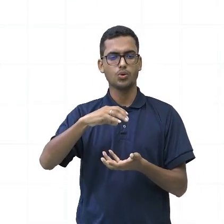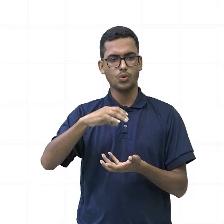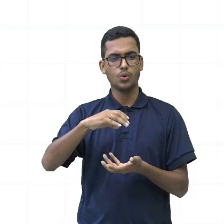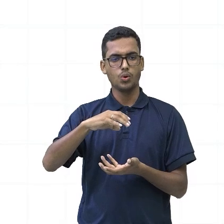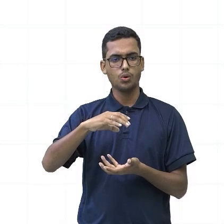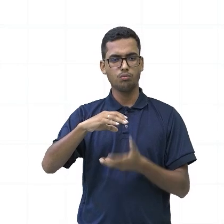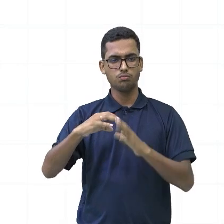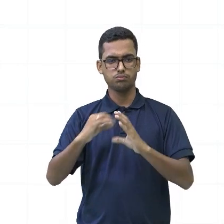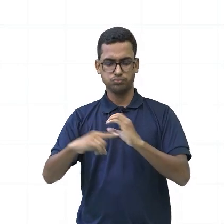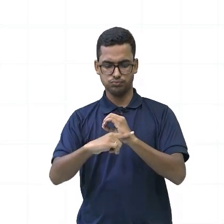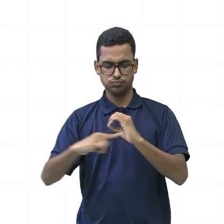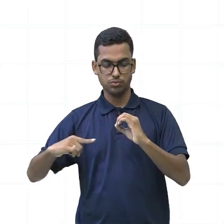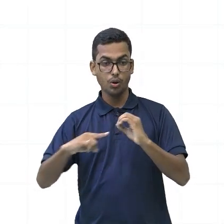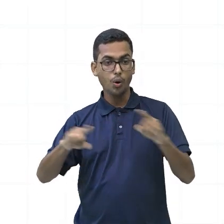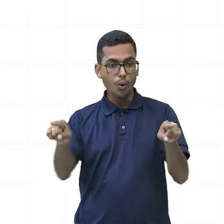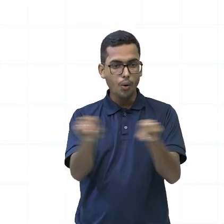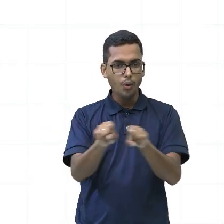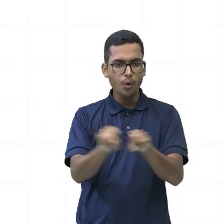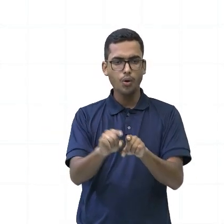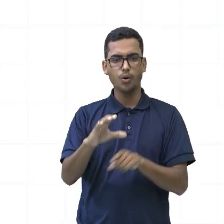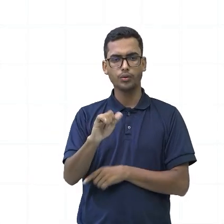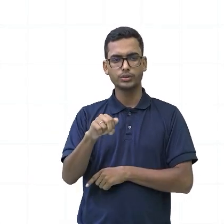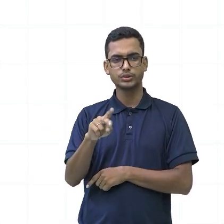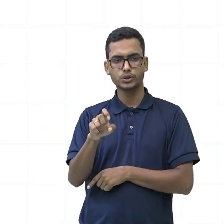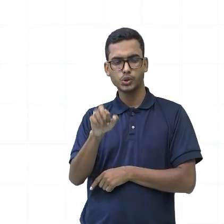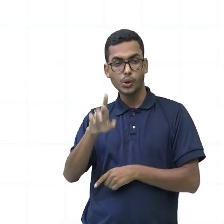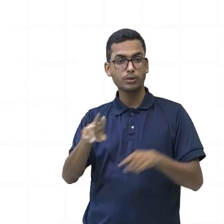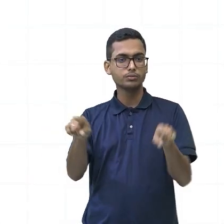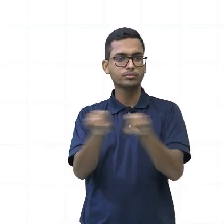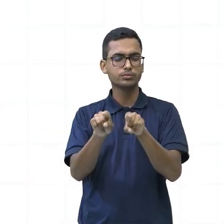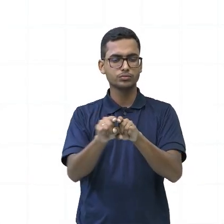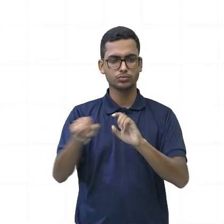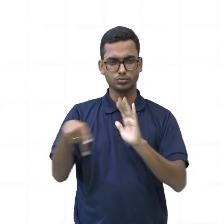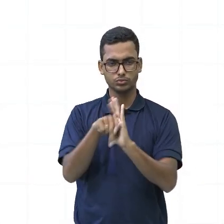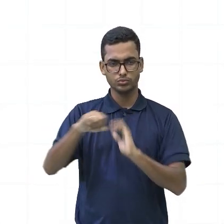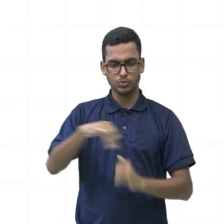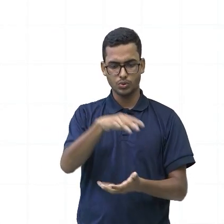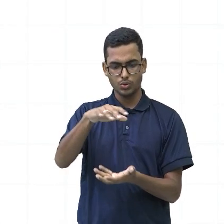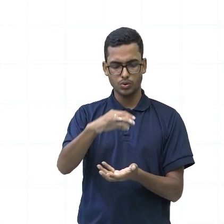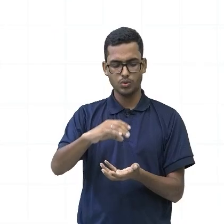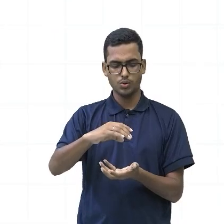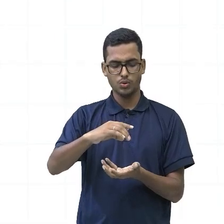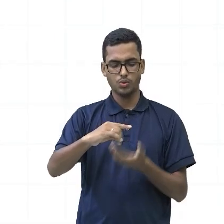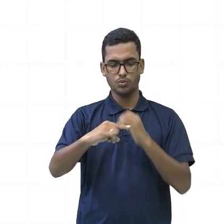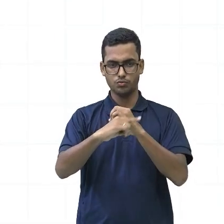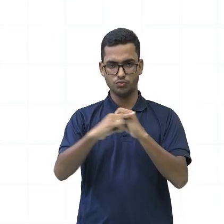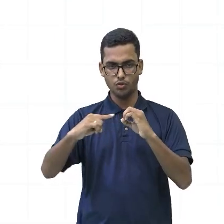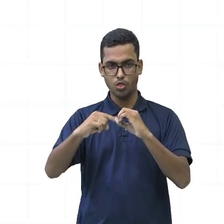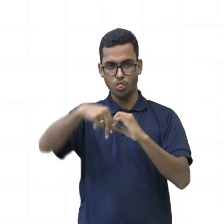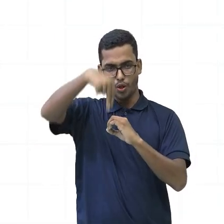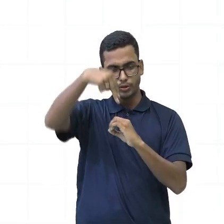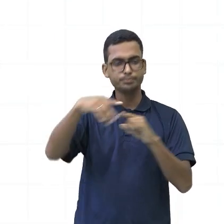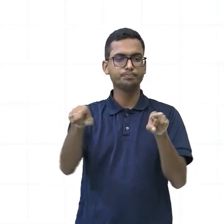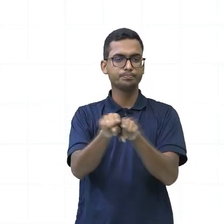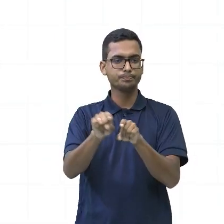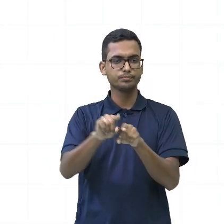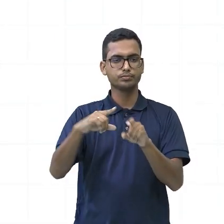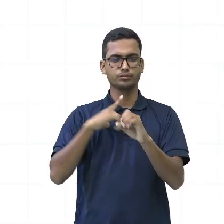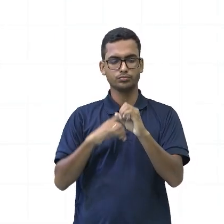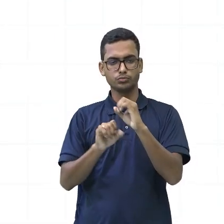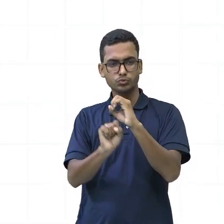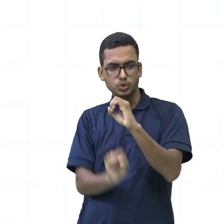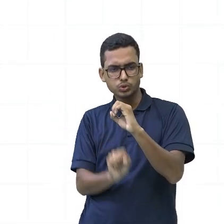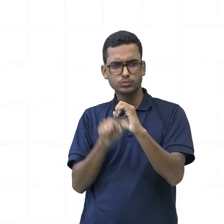norte. E a gente tem a zona temperada sul, que está entre o Trópico de Capricórnio e o Círculo Polar